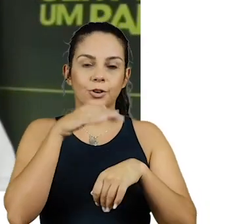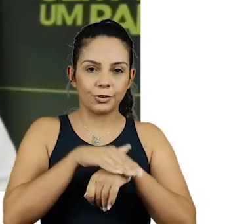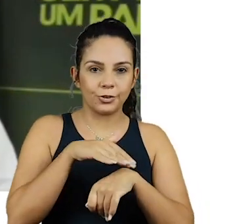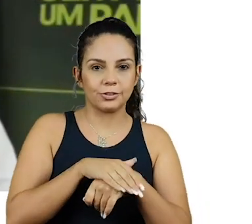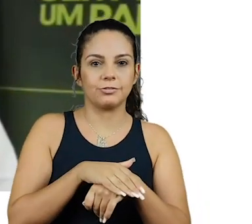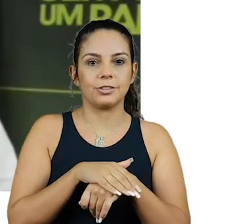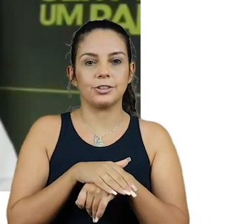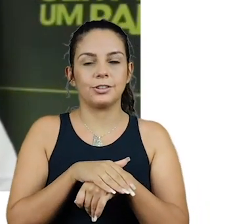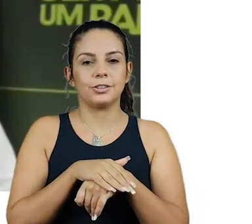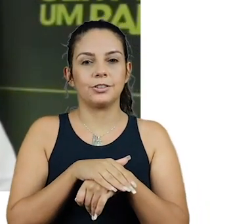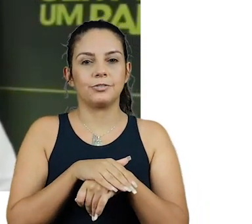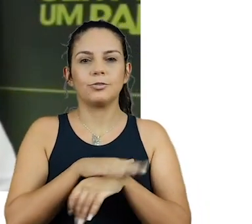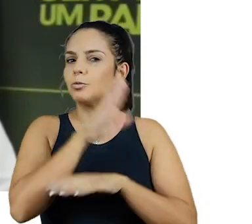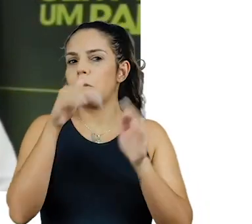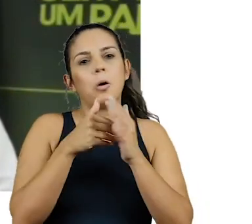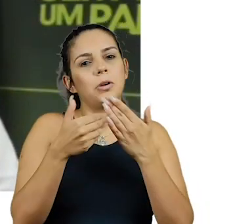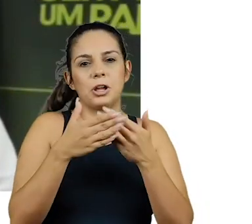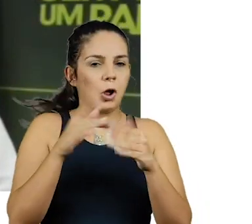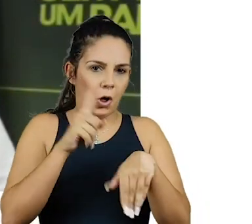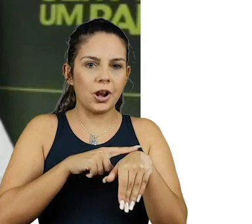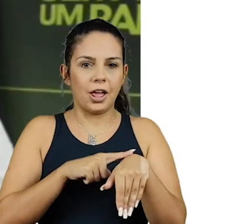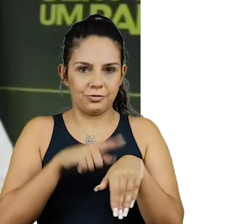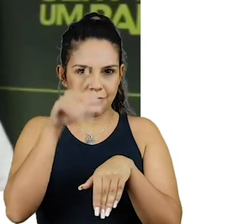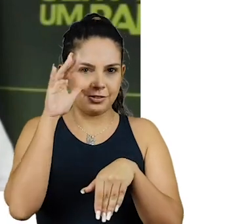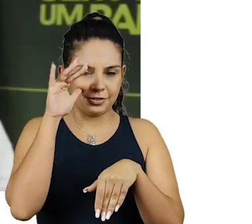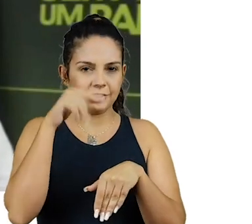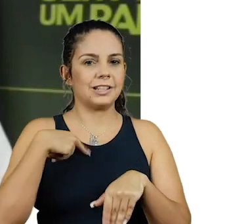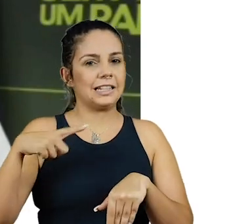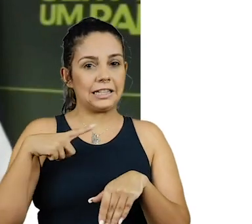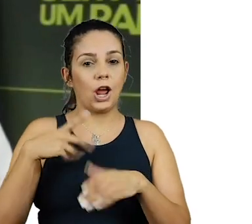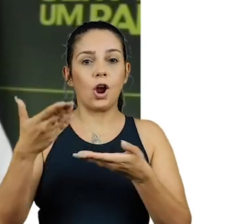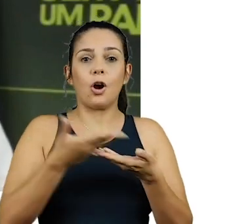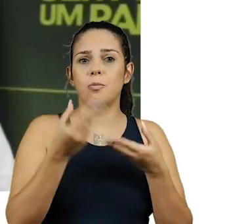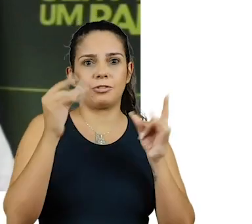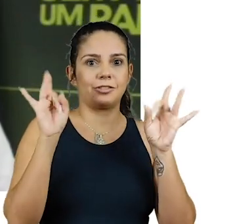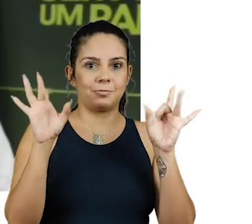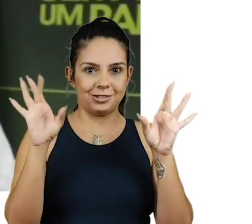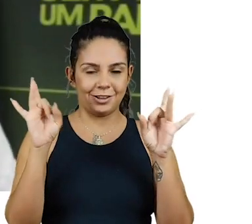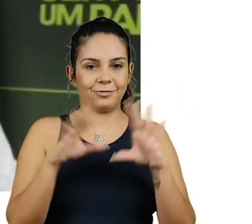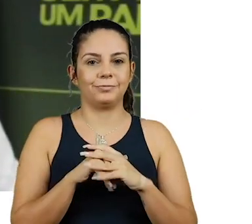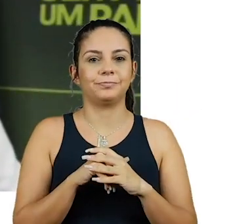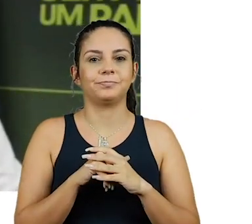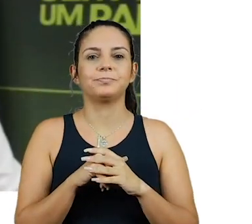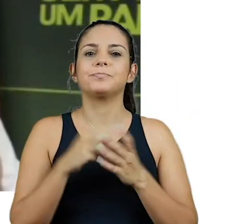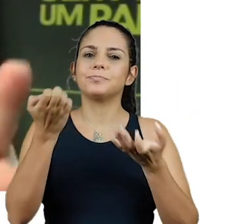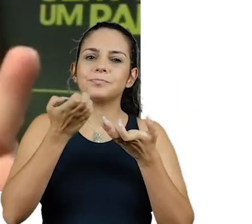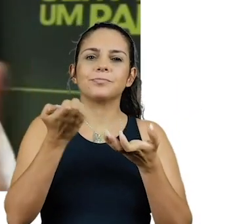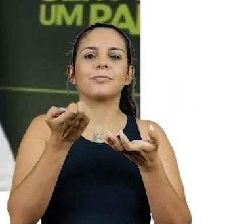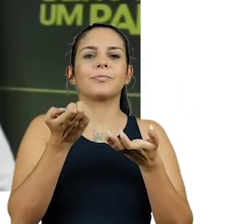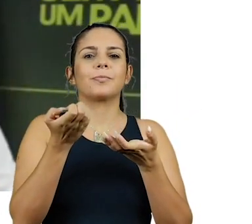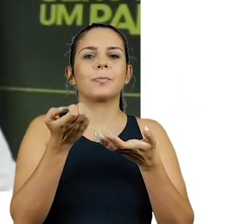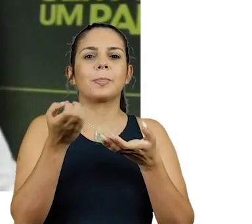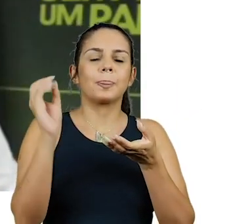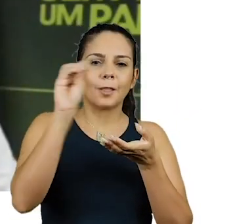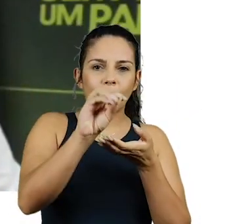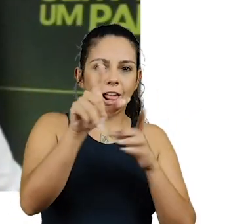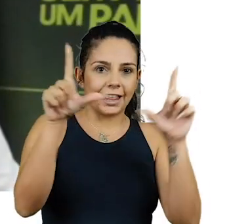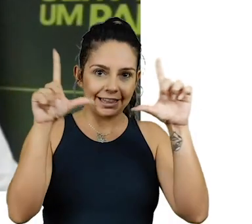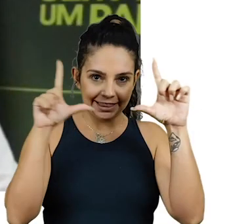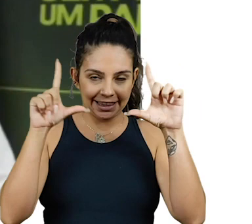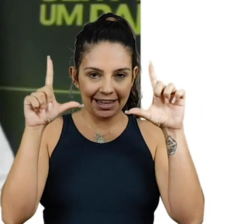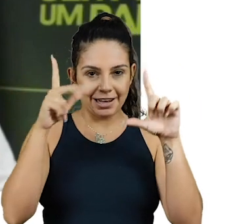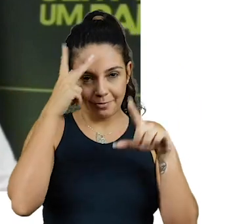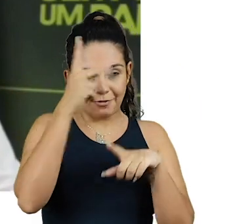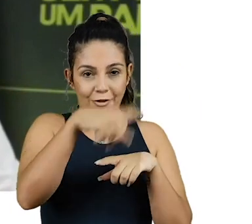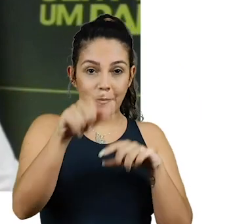noite. O escritor e apresentador Afonso Borges está sentado em um estúdio. Ao fundo, há cartazes com a logo do Sempre